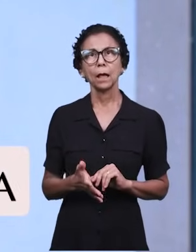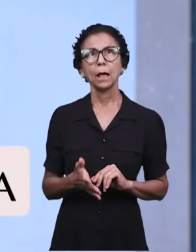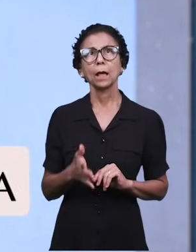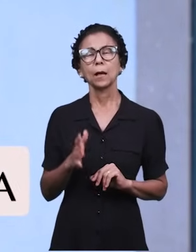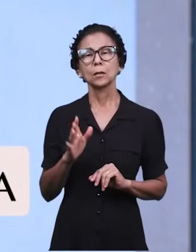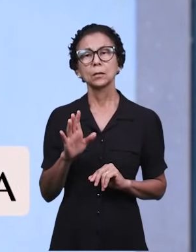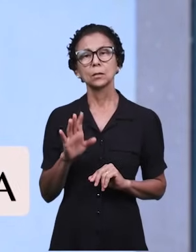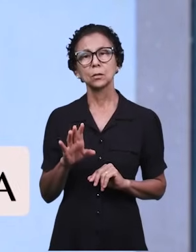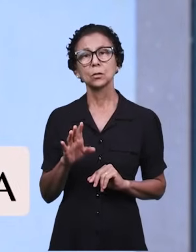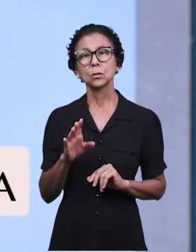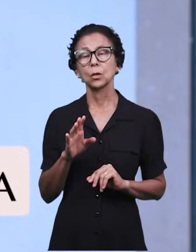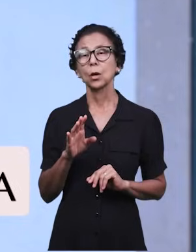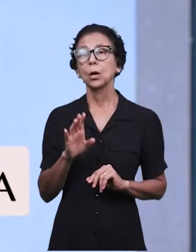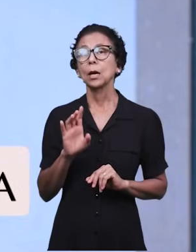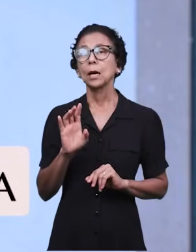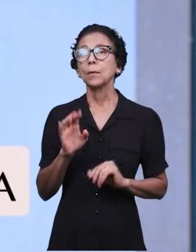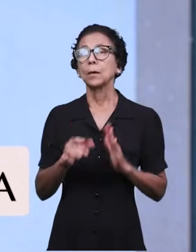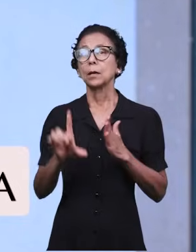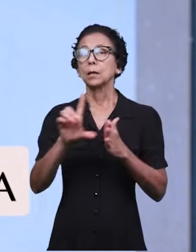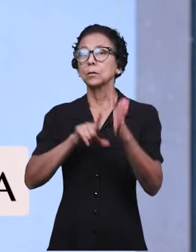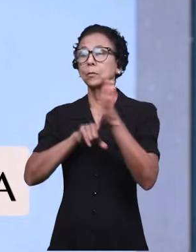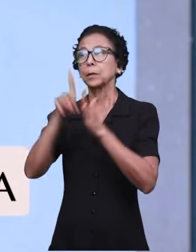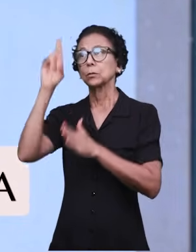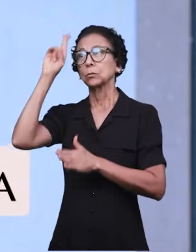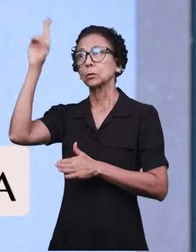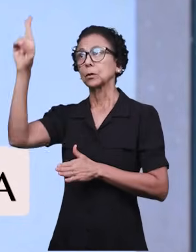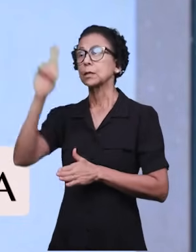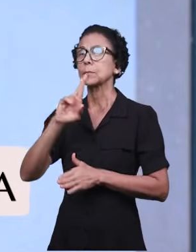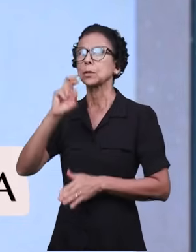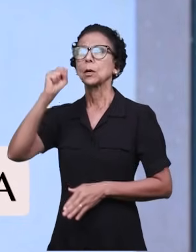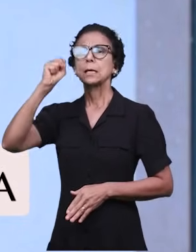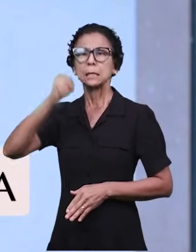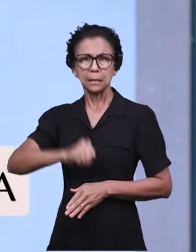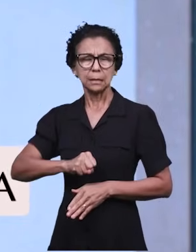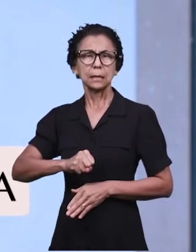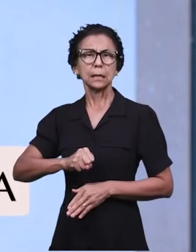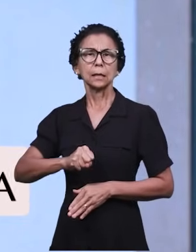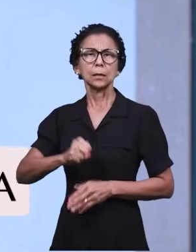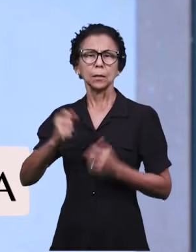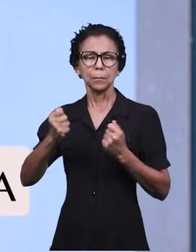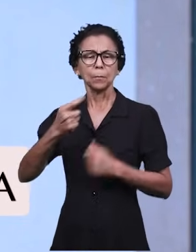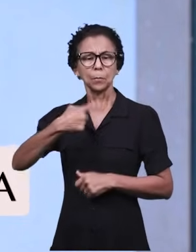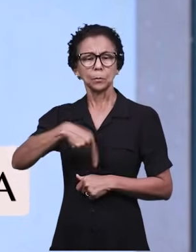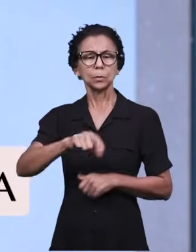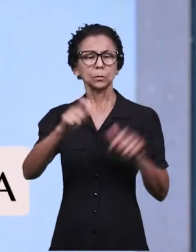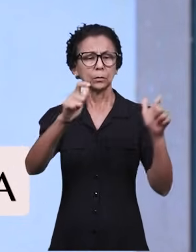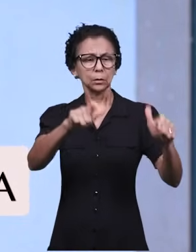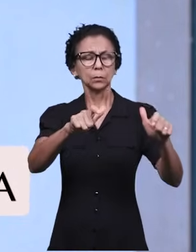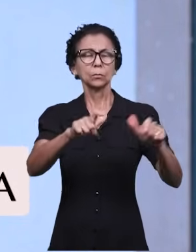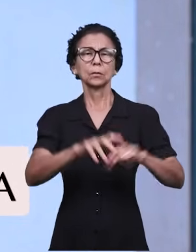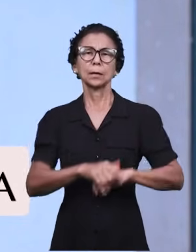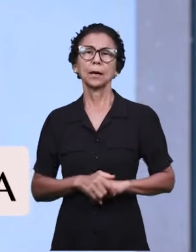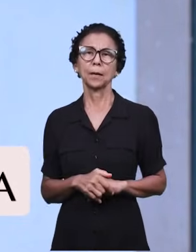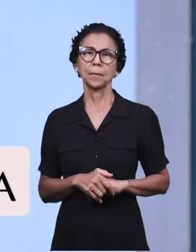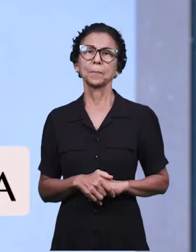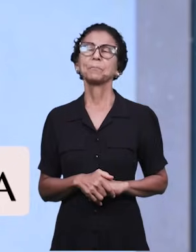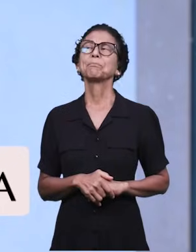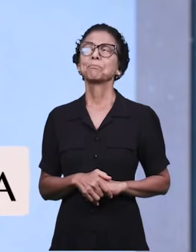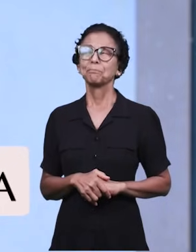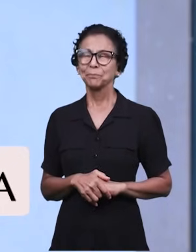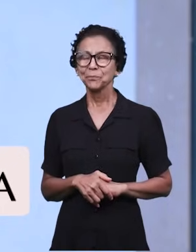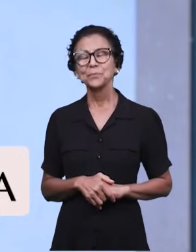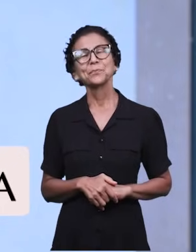a aprovação do Senhor, vamos dizer. O Senhor disse, sim, eu tenho um plano para ti naquele lugar. E o Senhor nunca falhou,